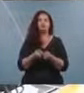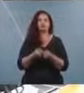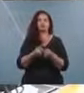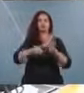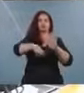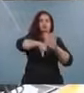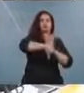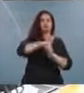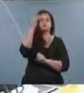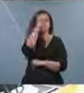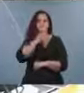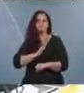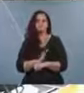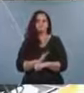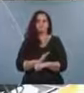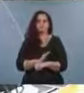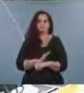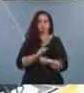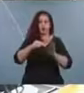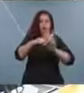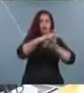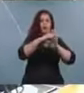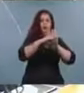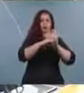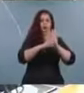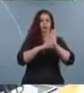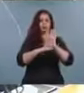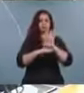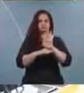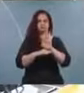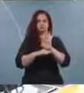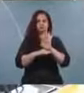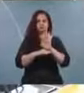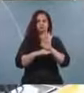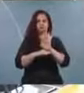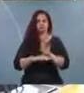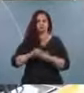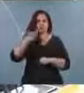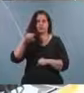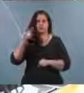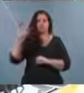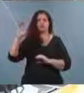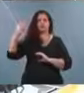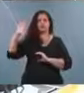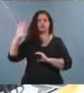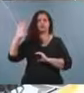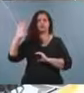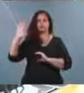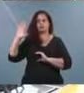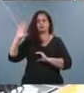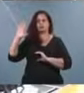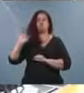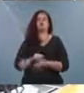sobretudo essas pontuais atuações, justamente depois que um dos candidatos subiu e se